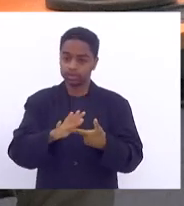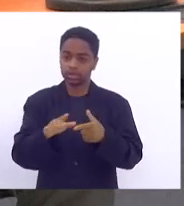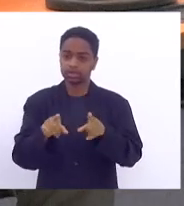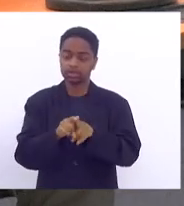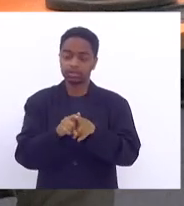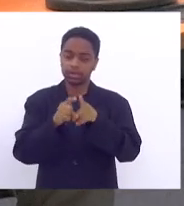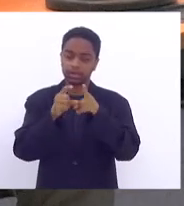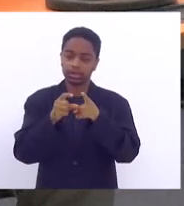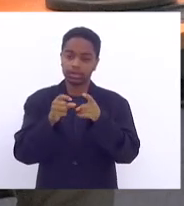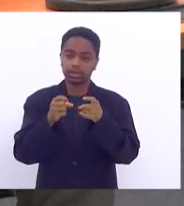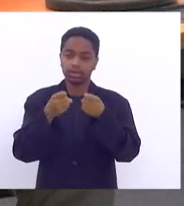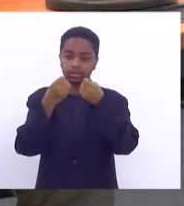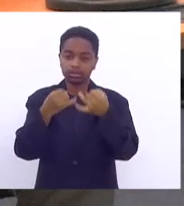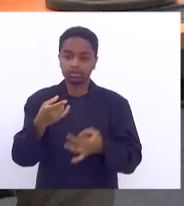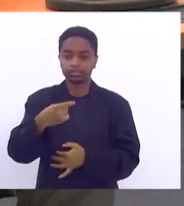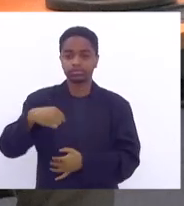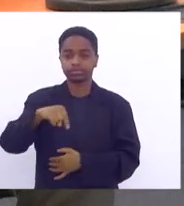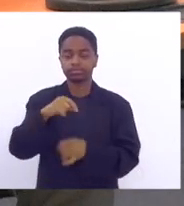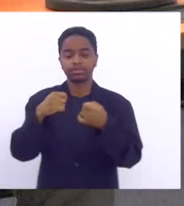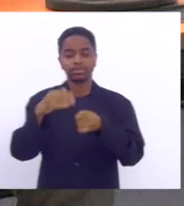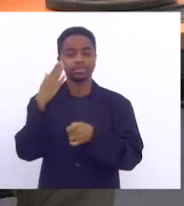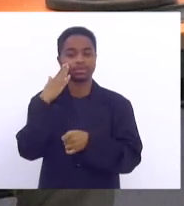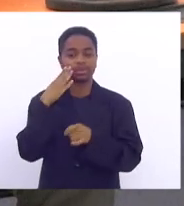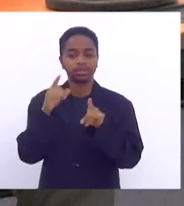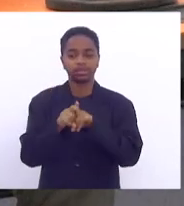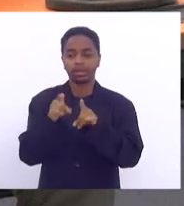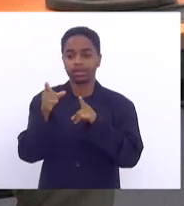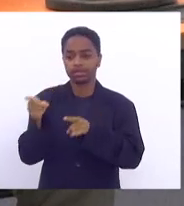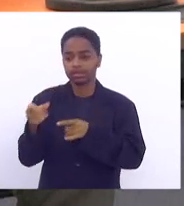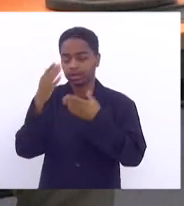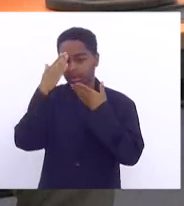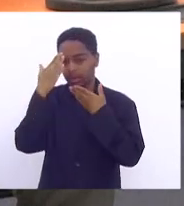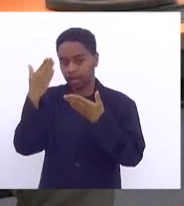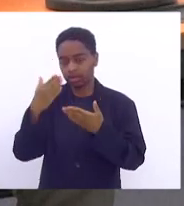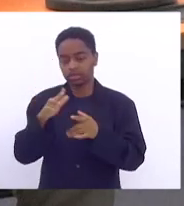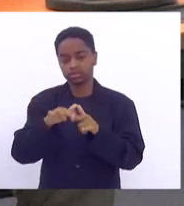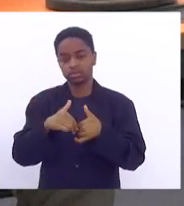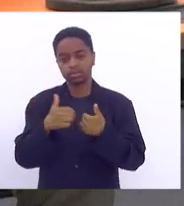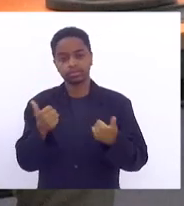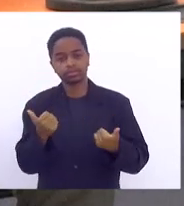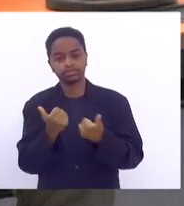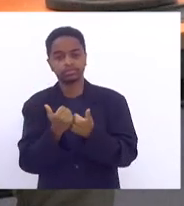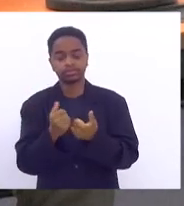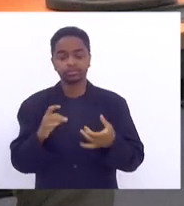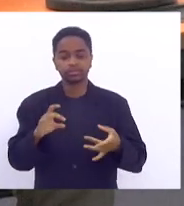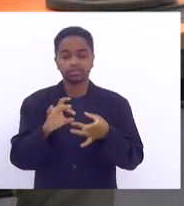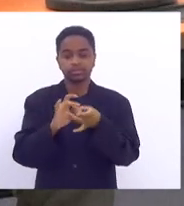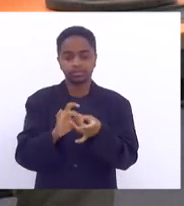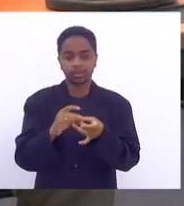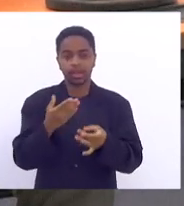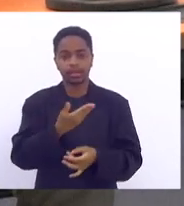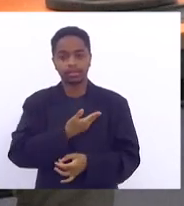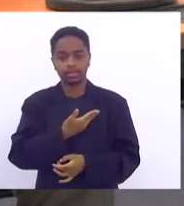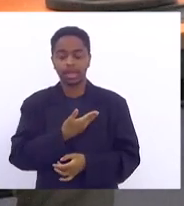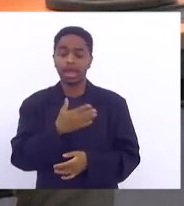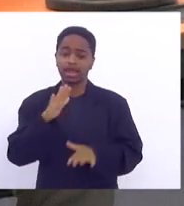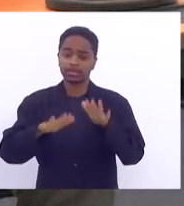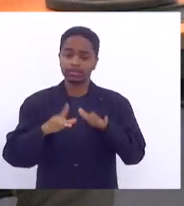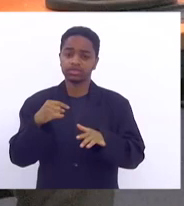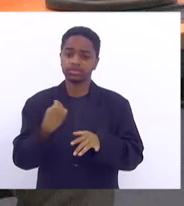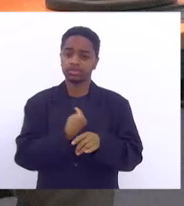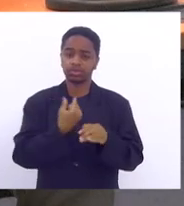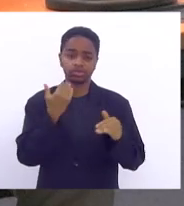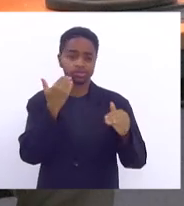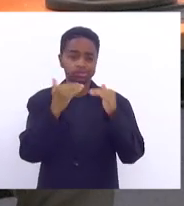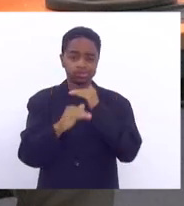à tona para que todos tenham um conhecimento e Agradeço Ao Senhor por essa parceria por essa amizade eh temos algumas divergências